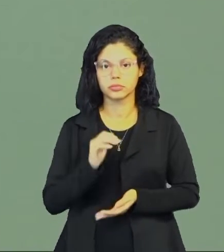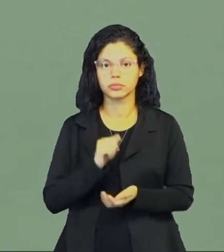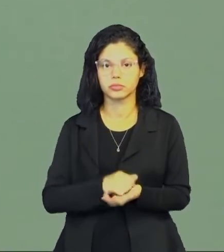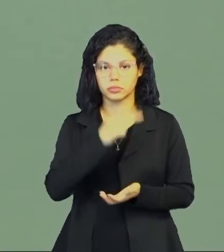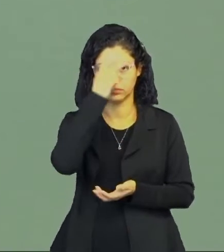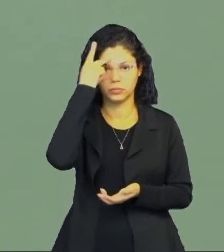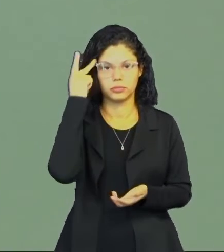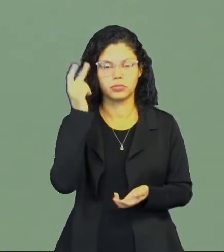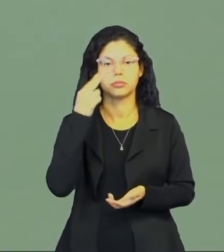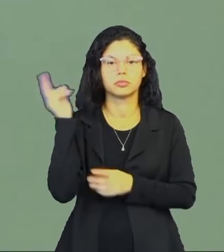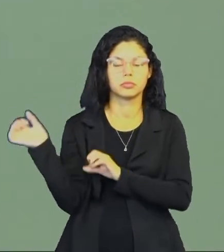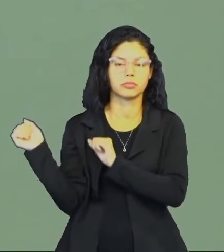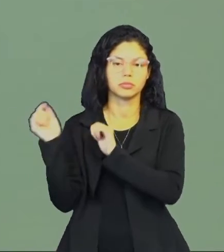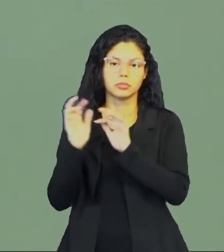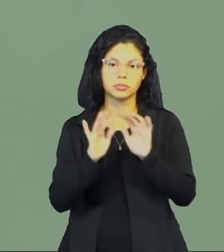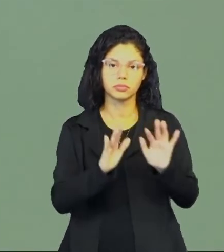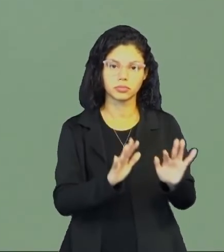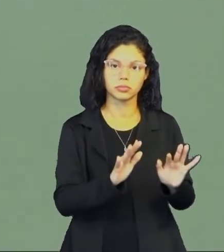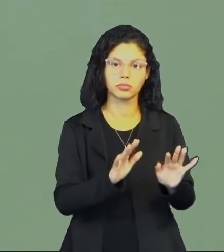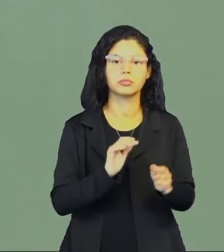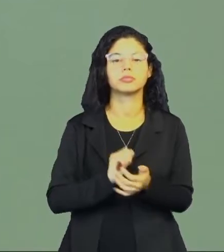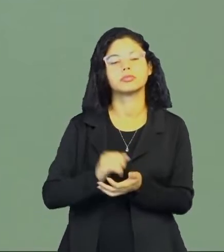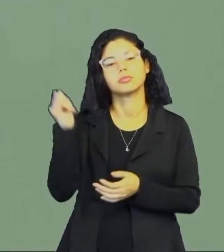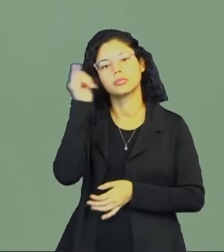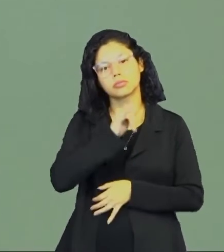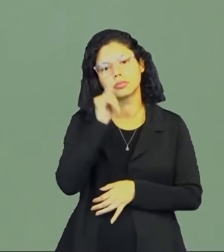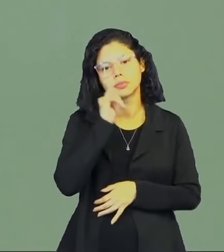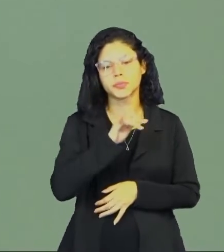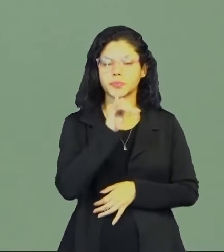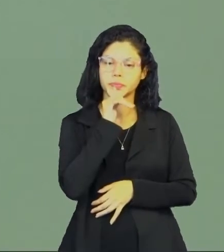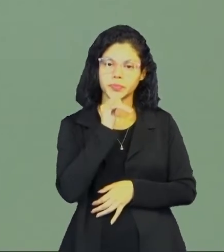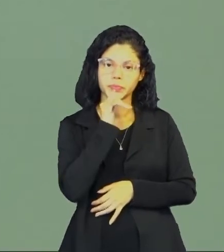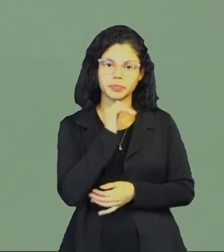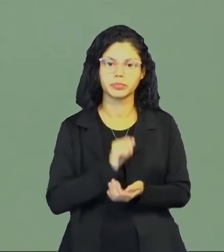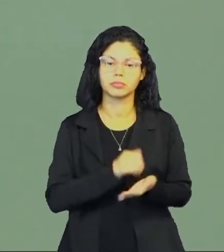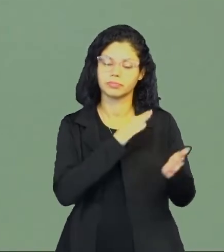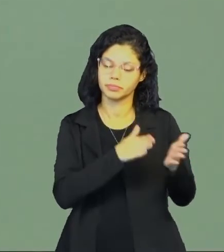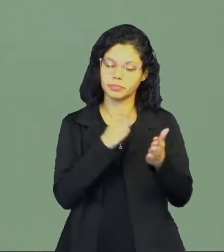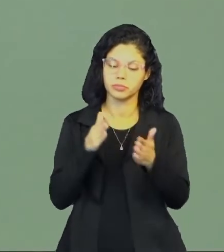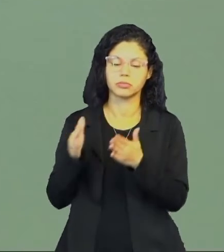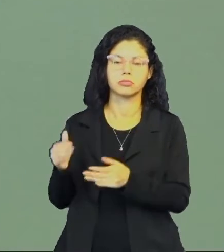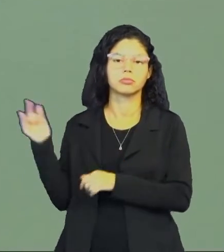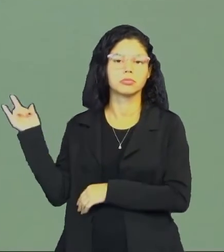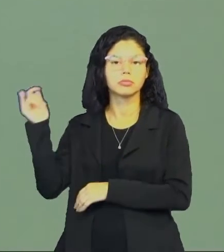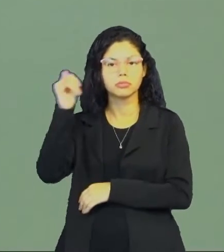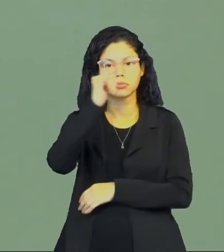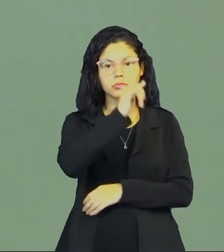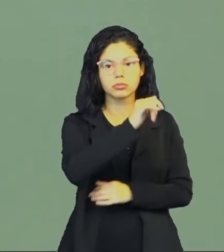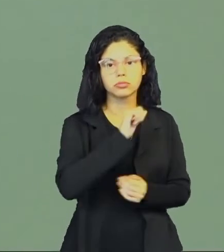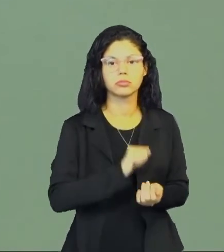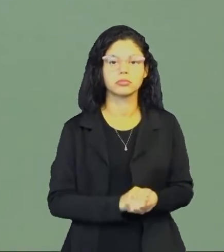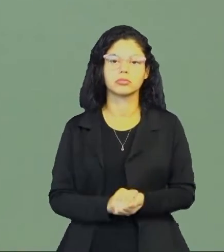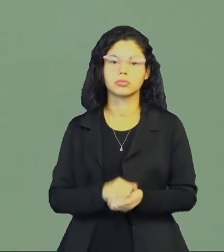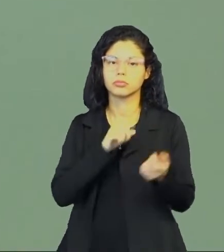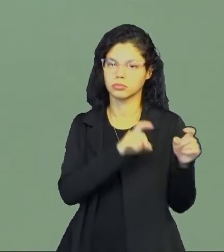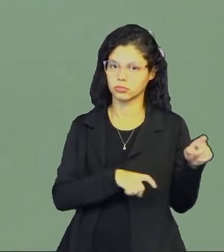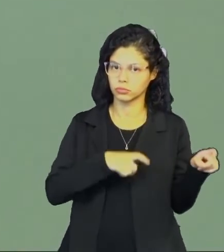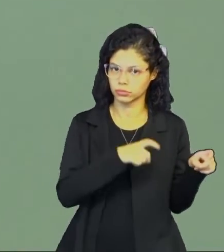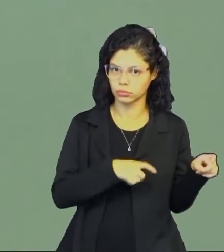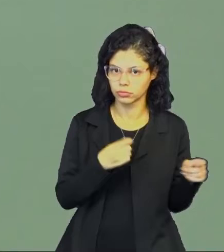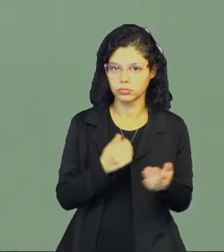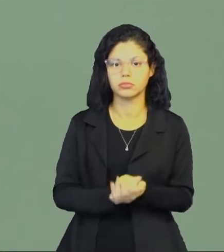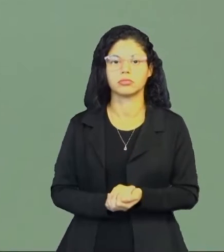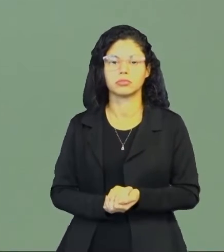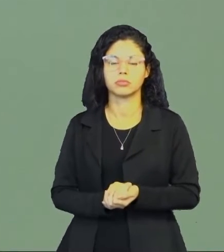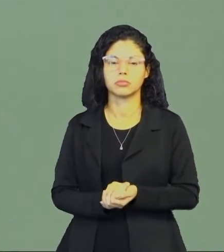da pessoa que veio, né, lá da Itália, por exemplo, né, que passou por uma viagem, que foi lá para uma fazenda do interior